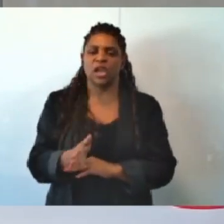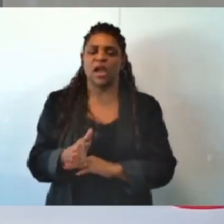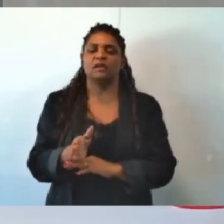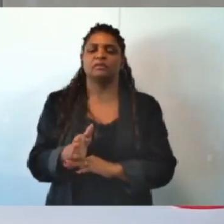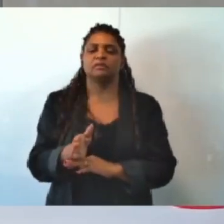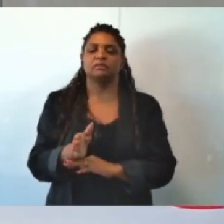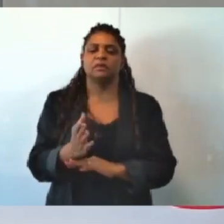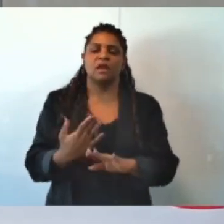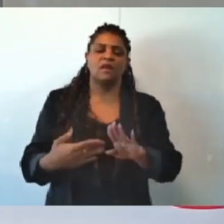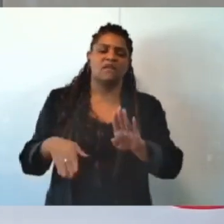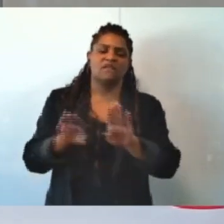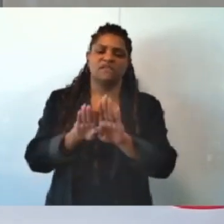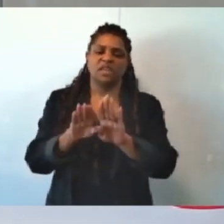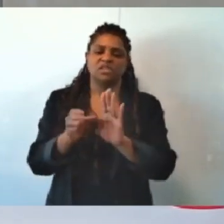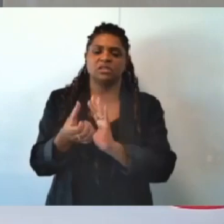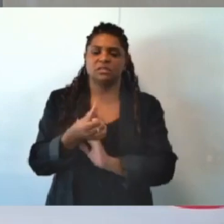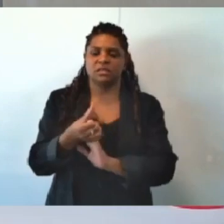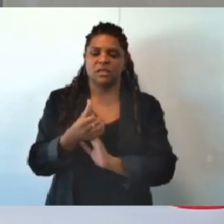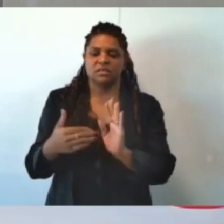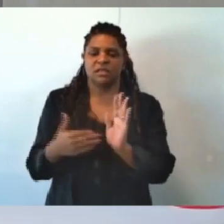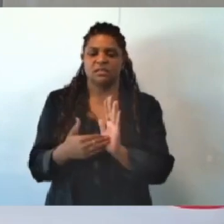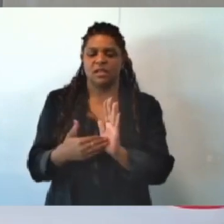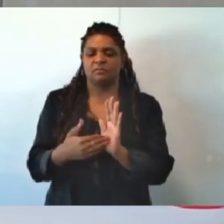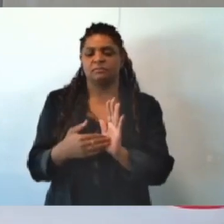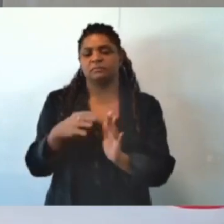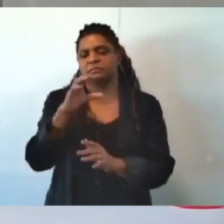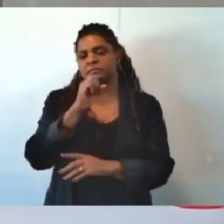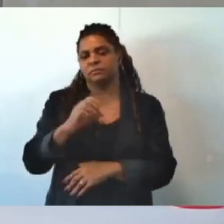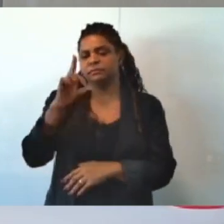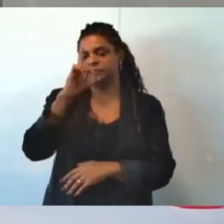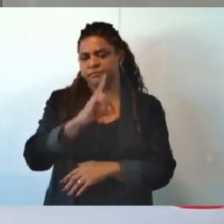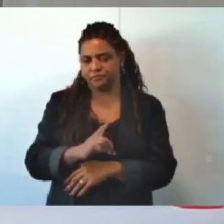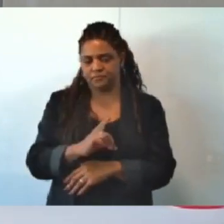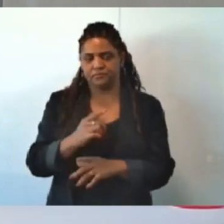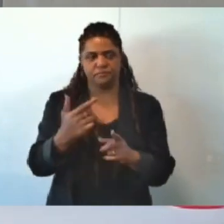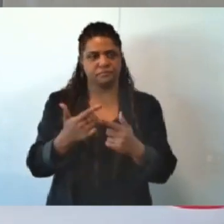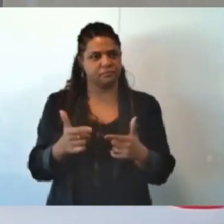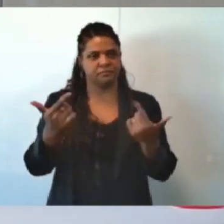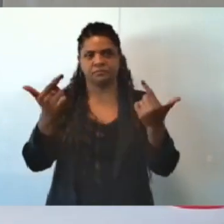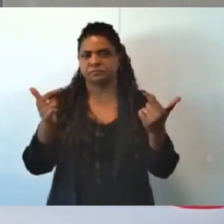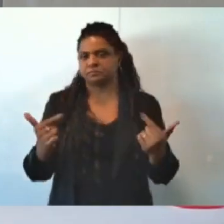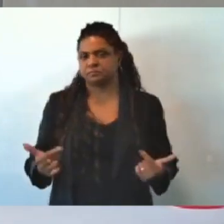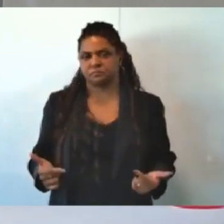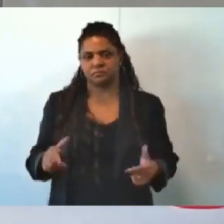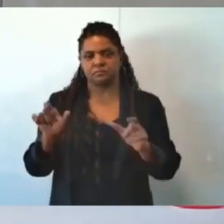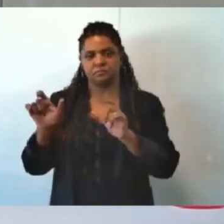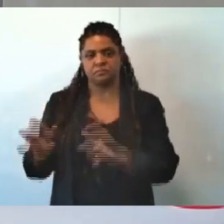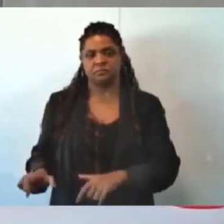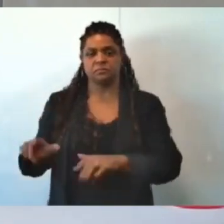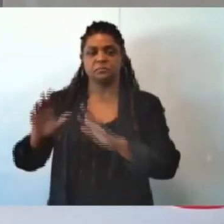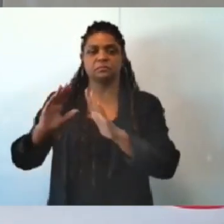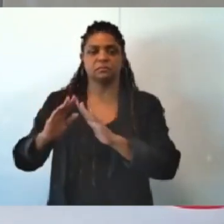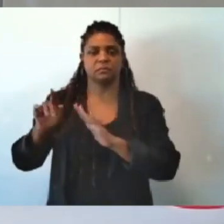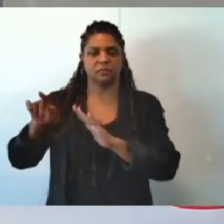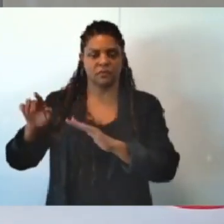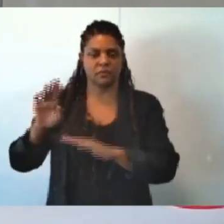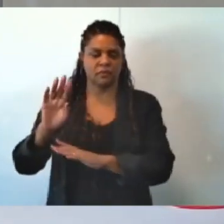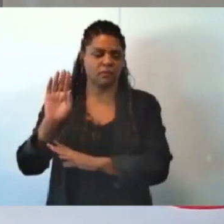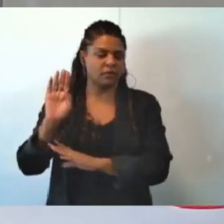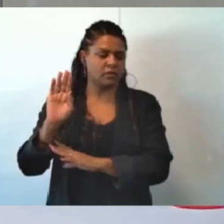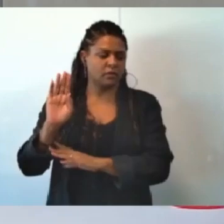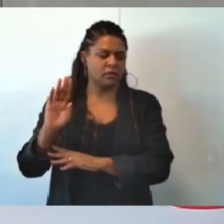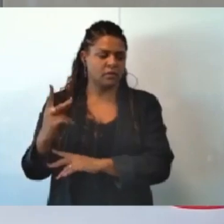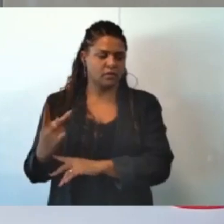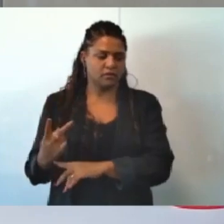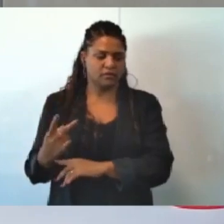semana, eu acho que não traria tanto problema para os moradores da cidade, né, dos moradores local da